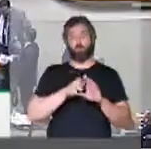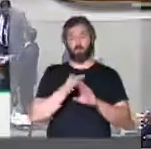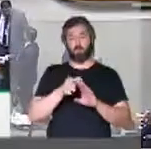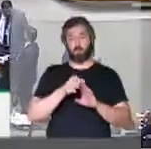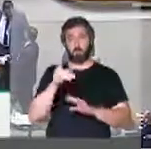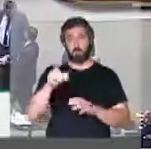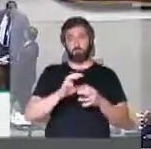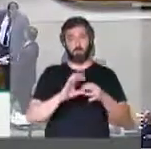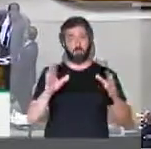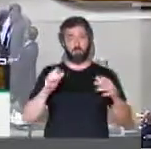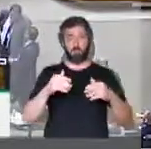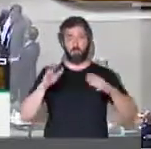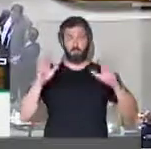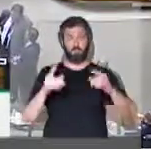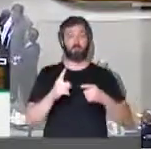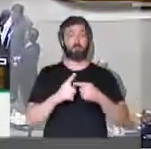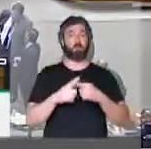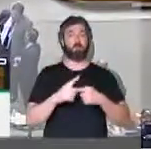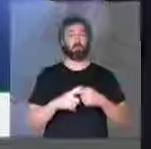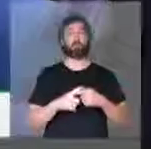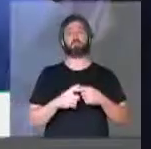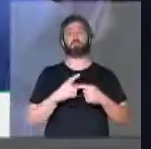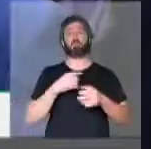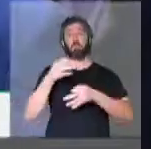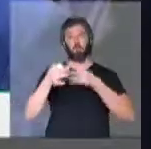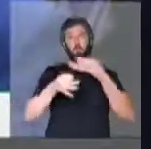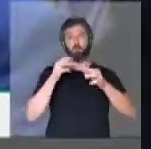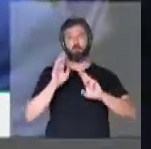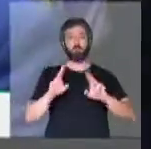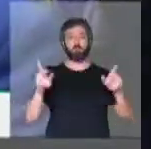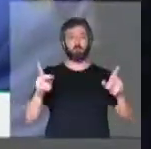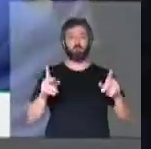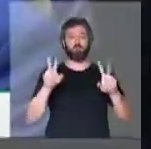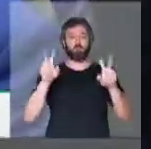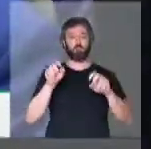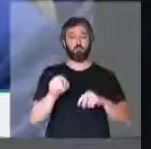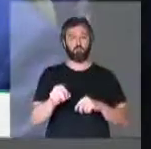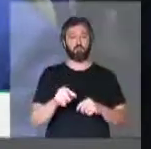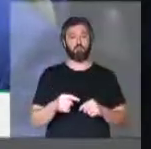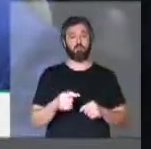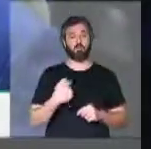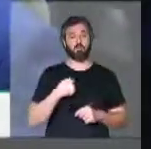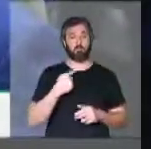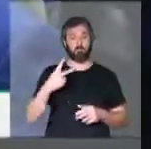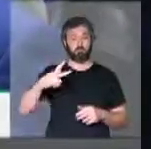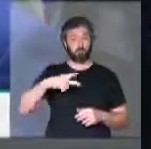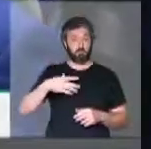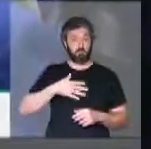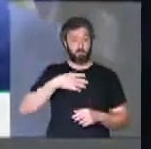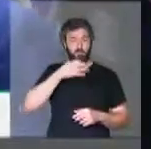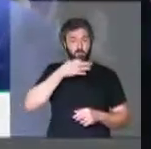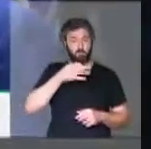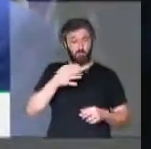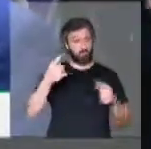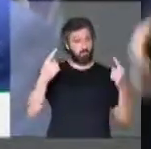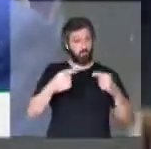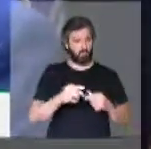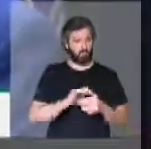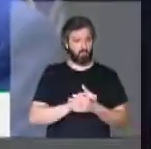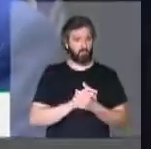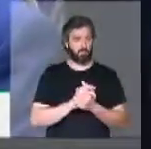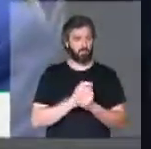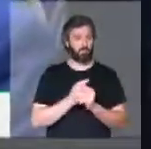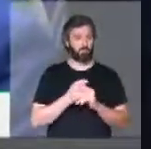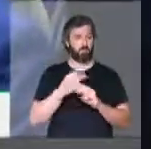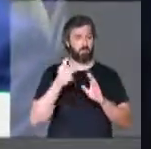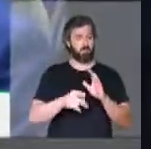ponto na liberação, porque há diferenças na bancada em relação a isso. Eu, particularmente, tenho uma posição contrária